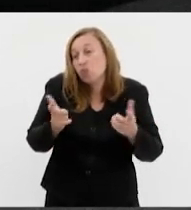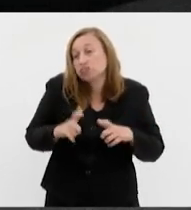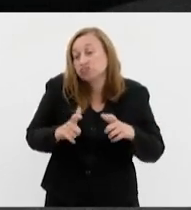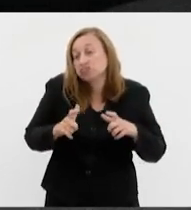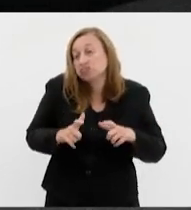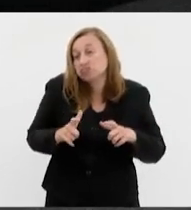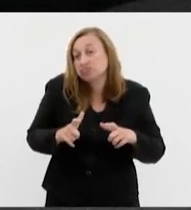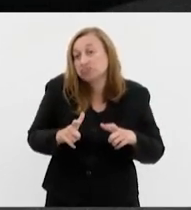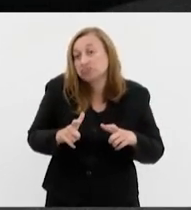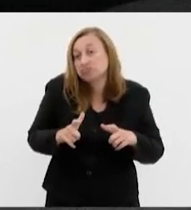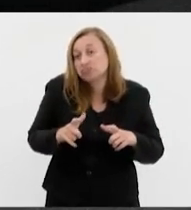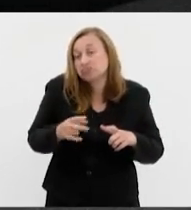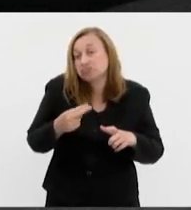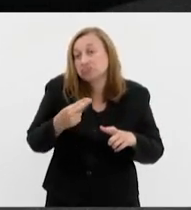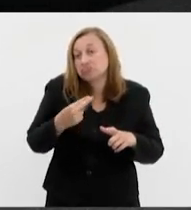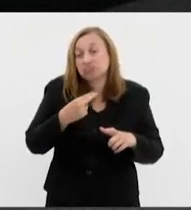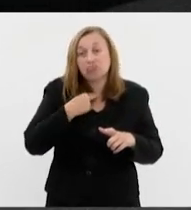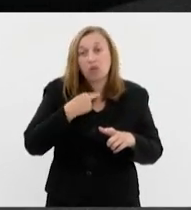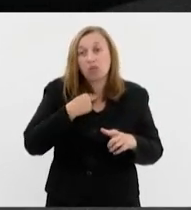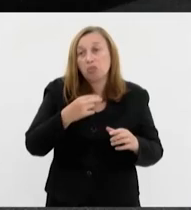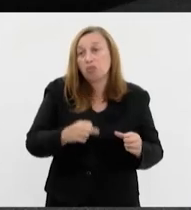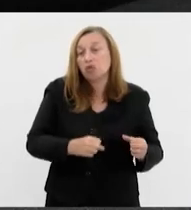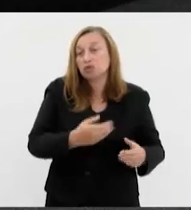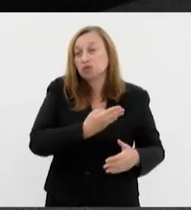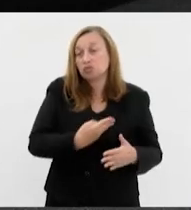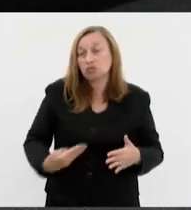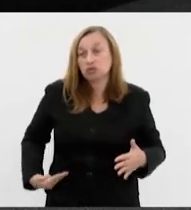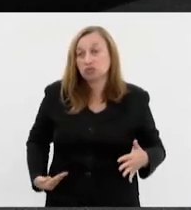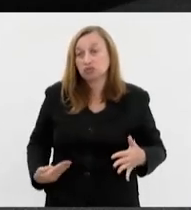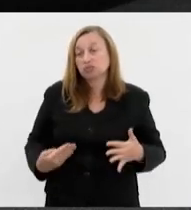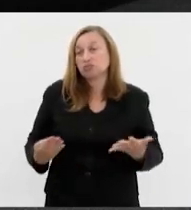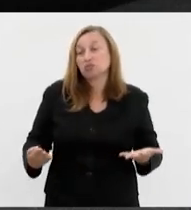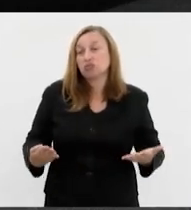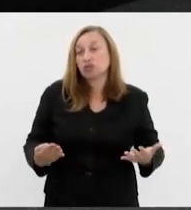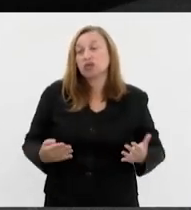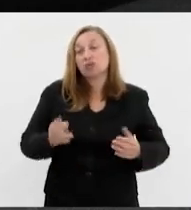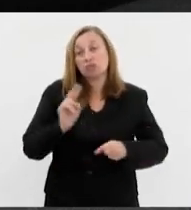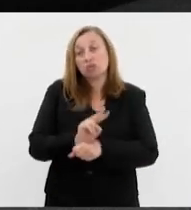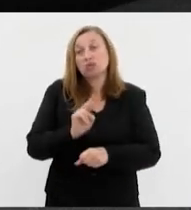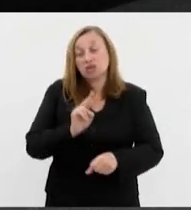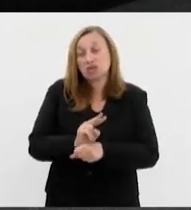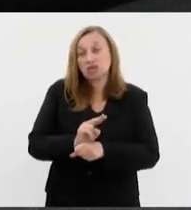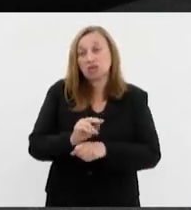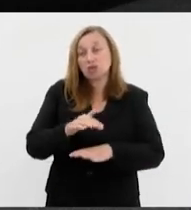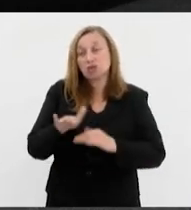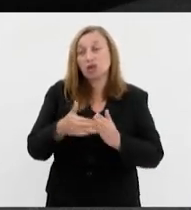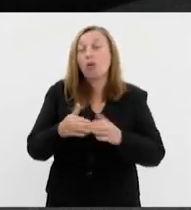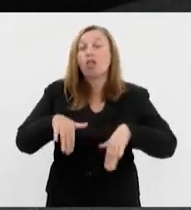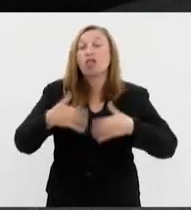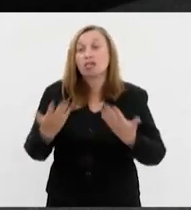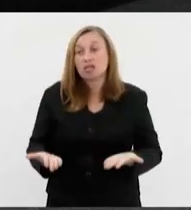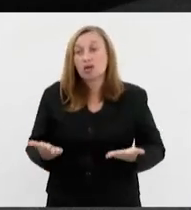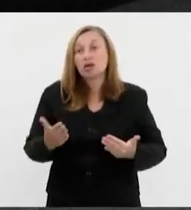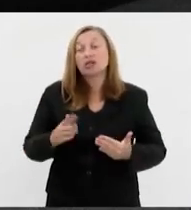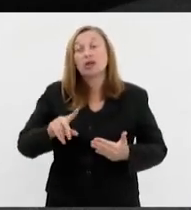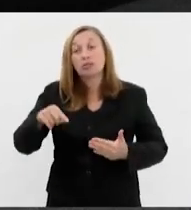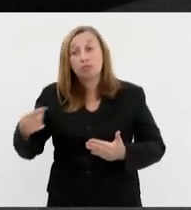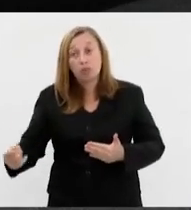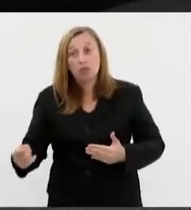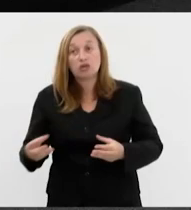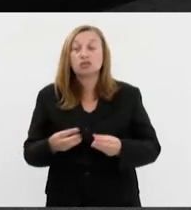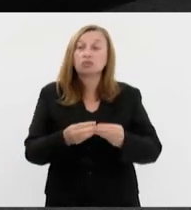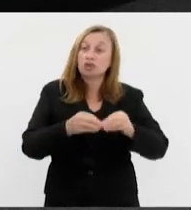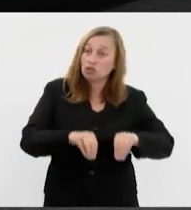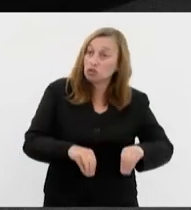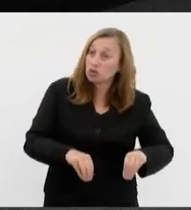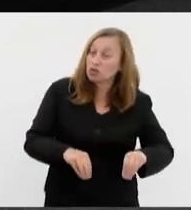ali ter do poder público uma prevenção adequada e fundamental. Então, passada a tragédia, como